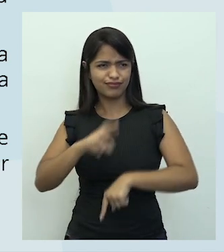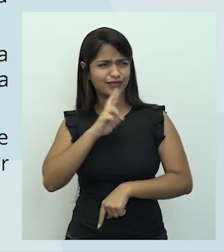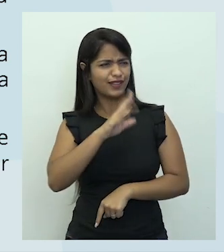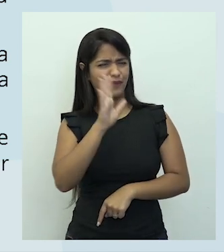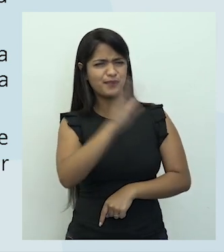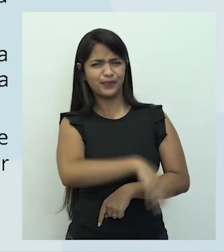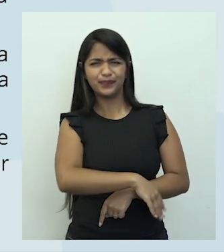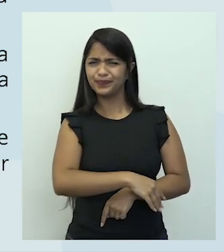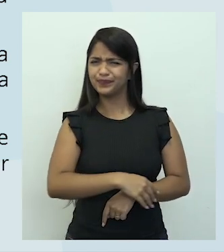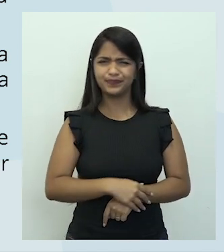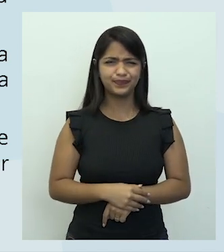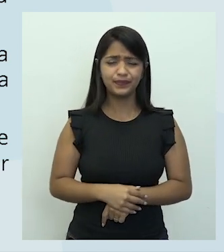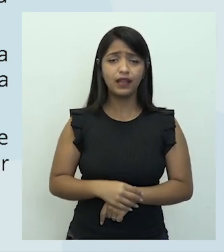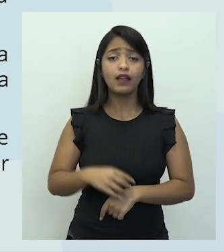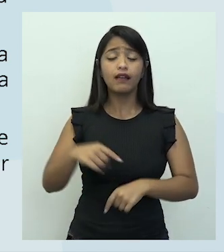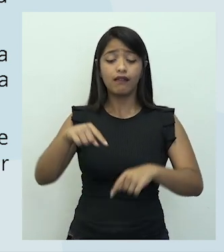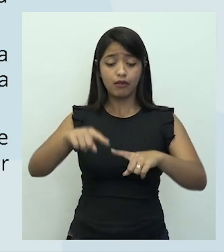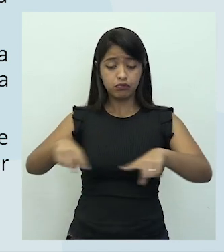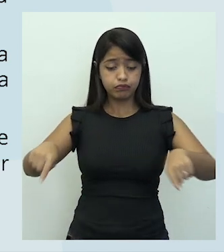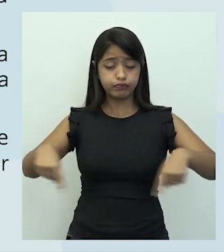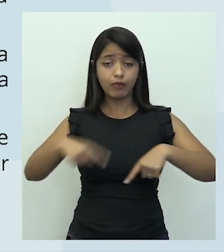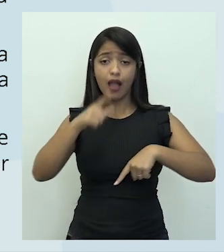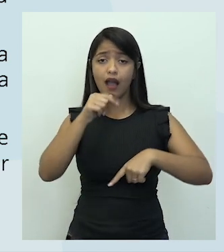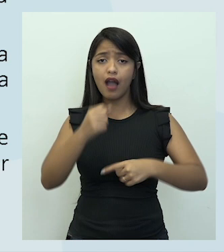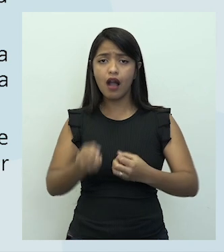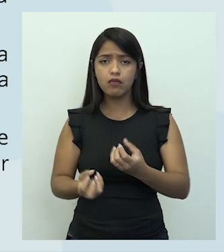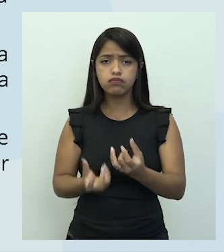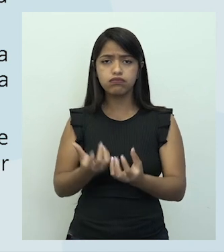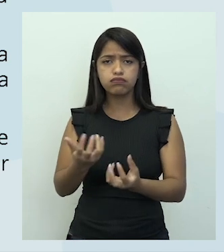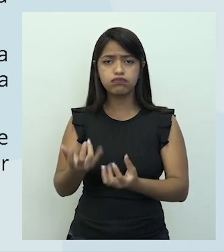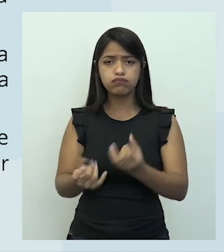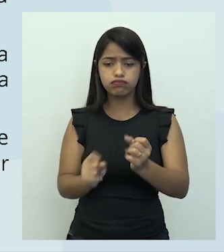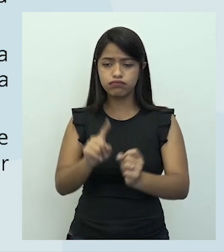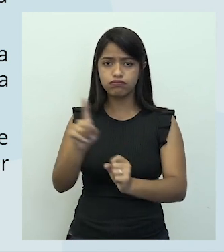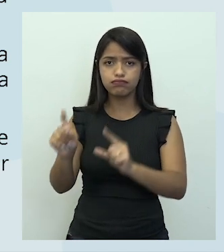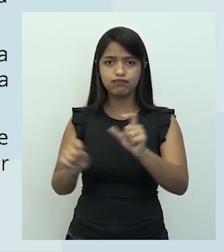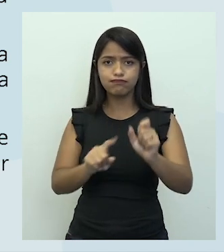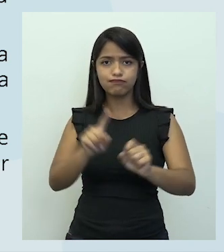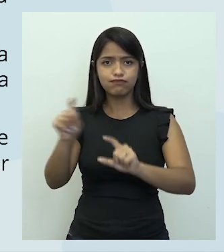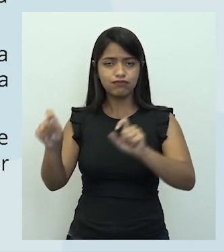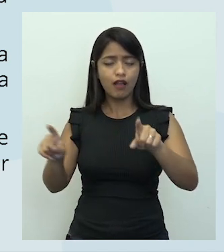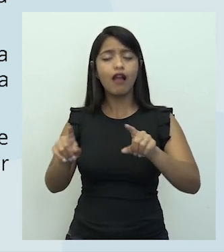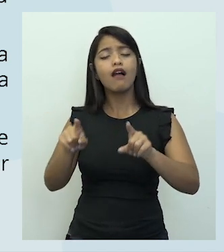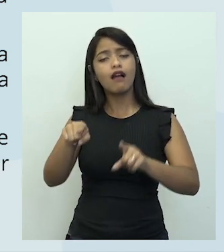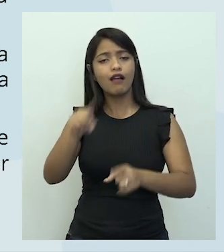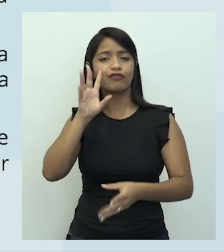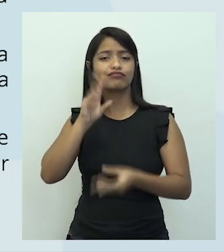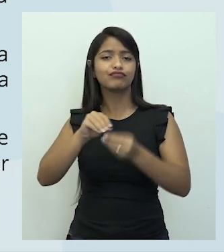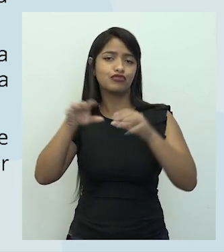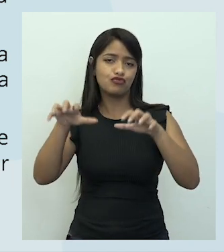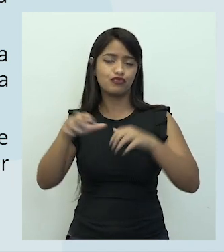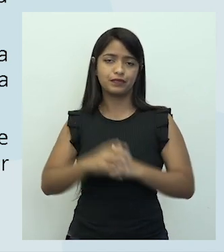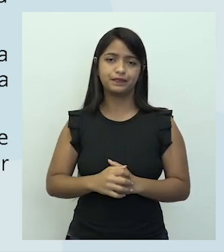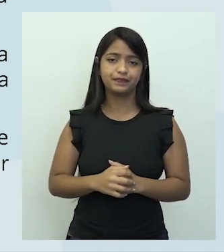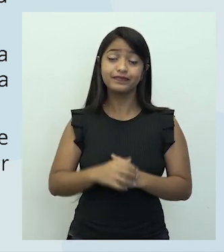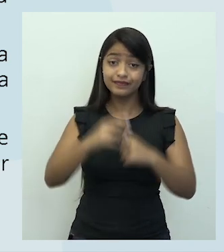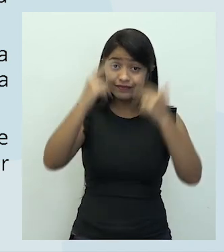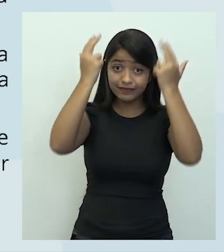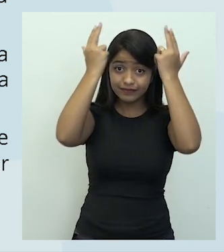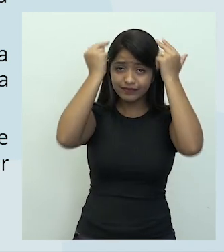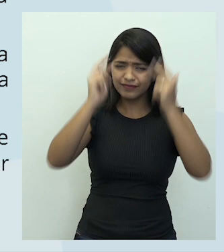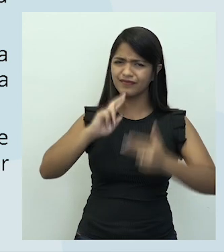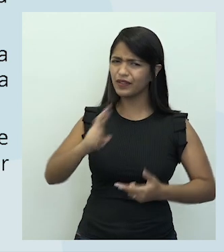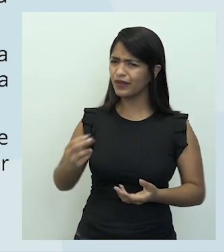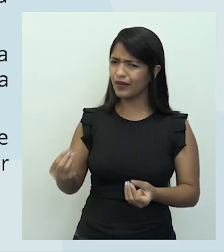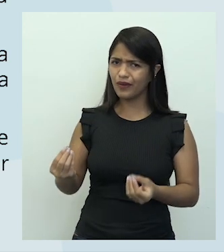Chove quando a água da lagoa começa a borbulhar suas gotinhas. Como assim? Disse a lebre. Está visto que